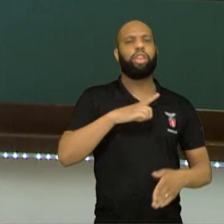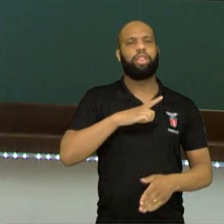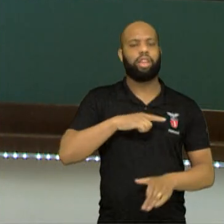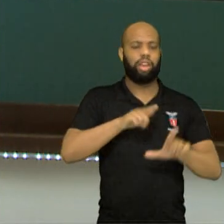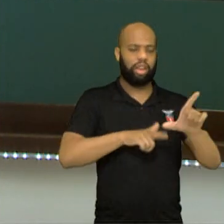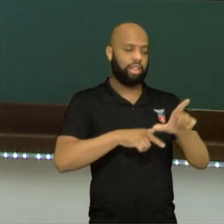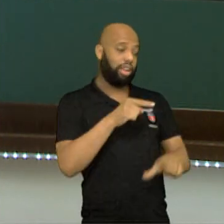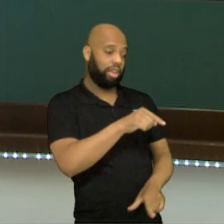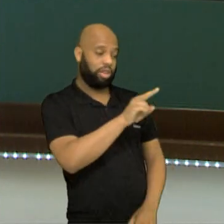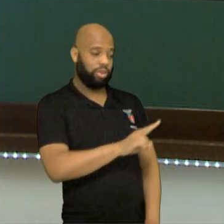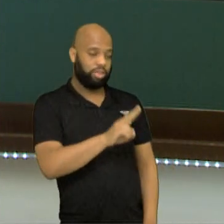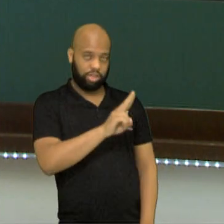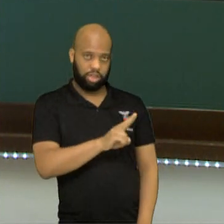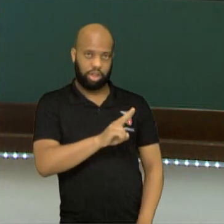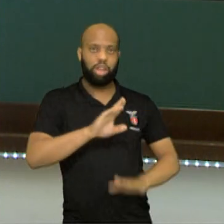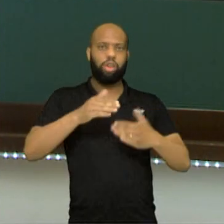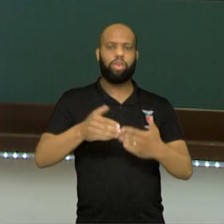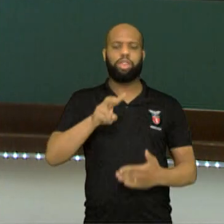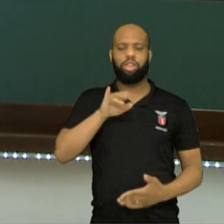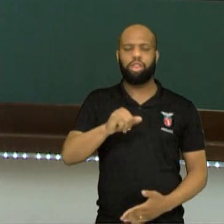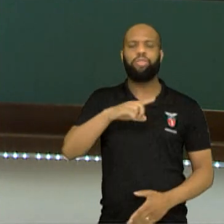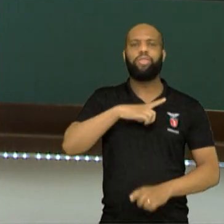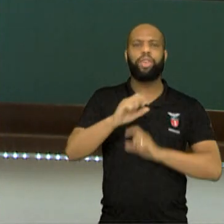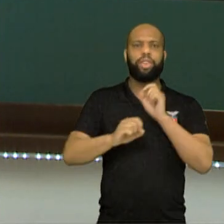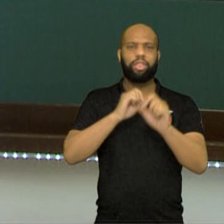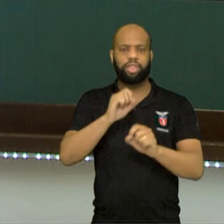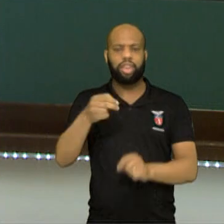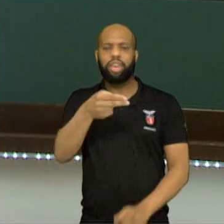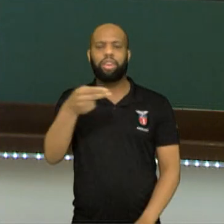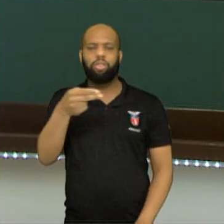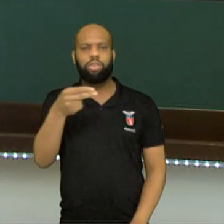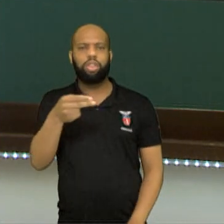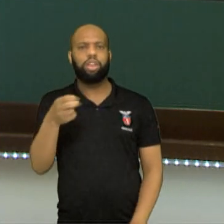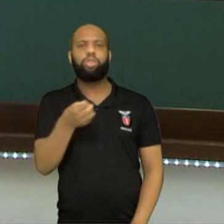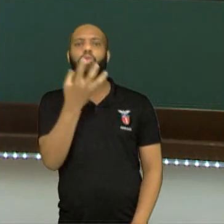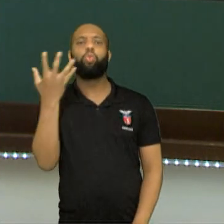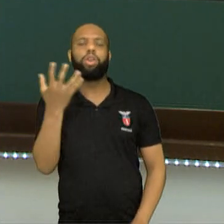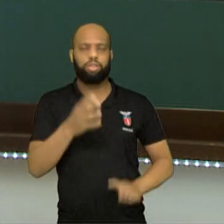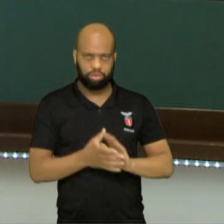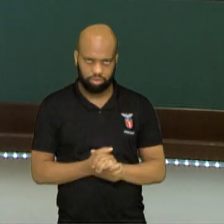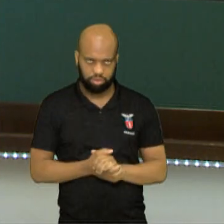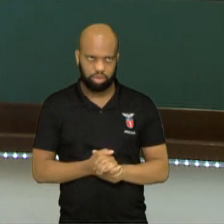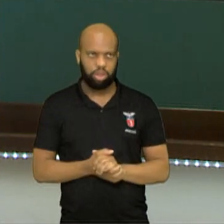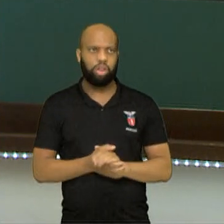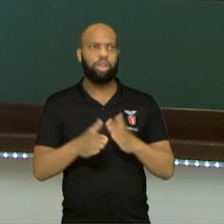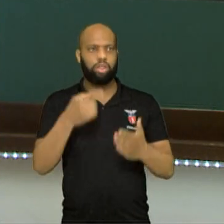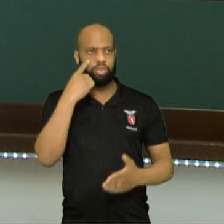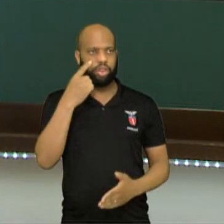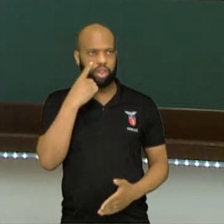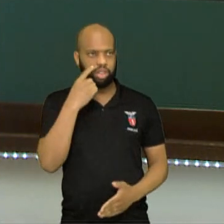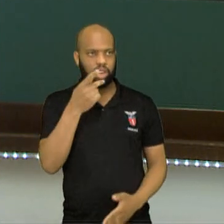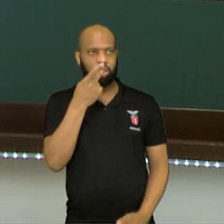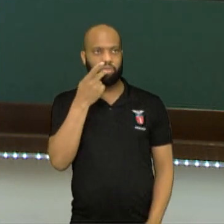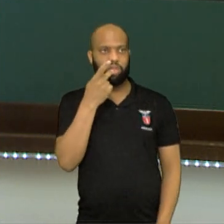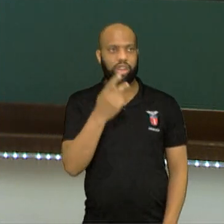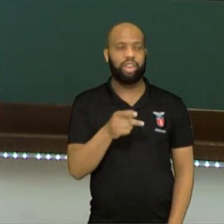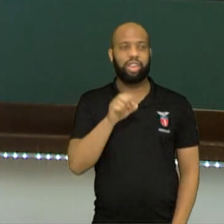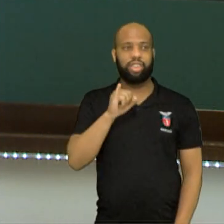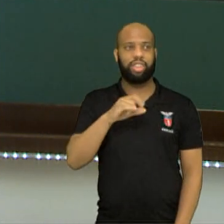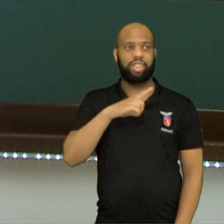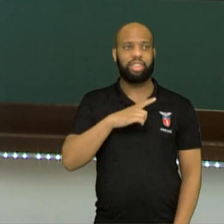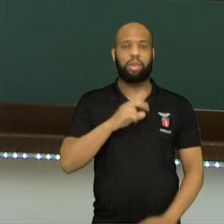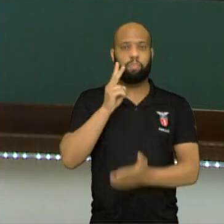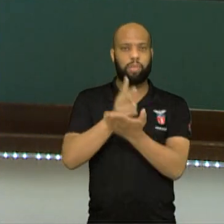variável. Aonde que deu a entender que nós vamos ter uma igualdade, um sinal de igual? Quando apareceu a